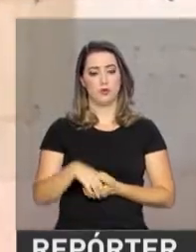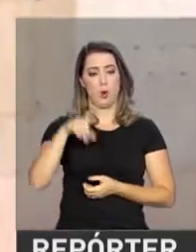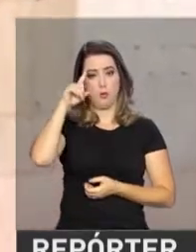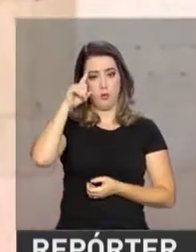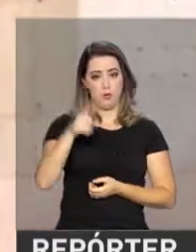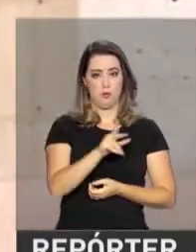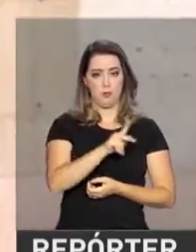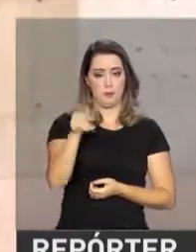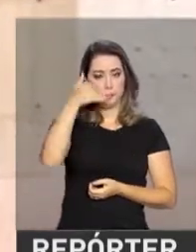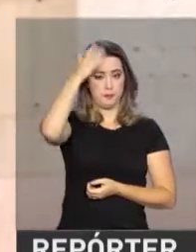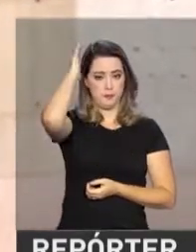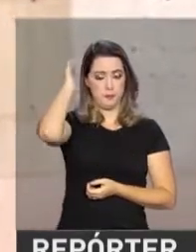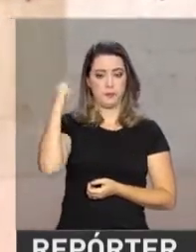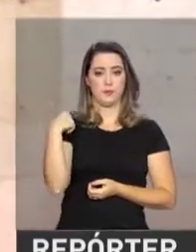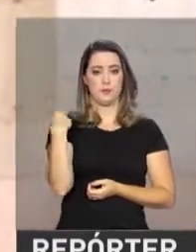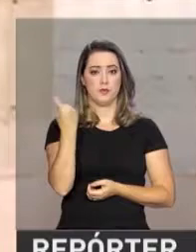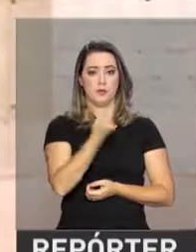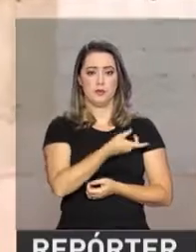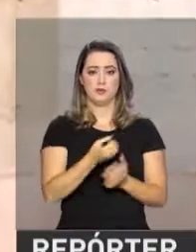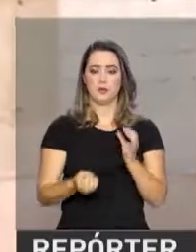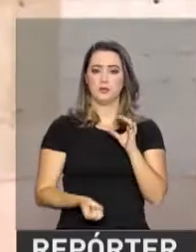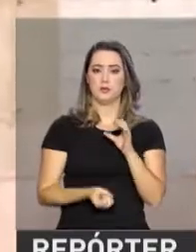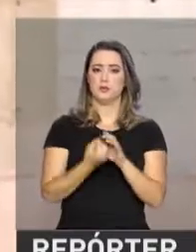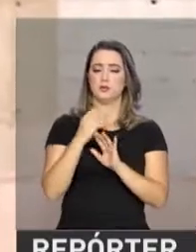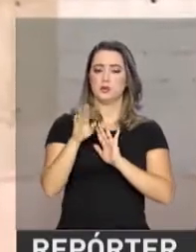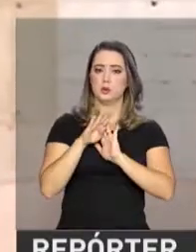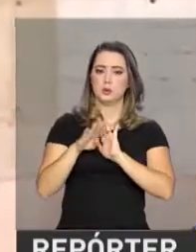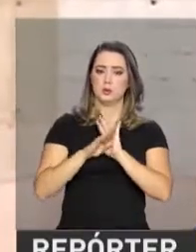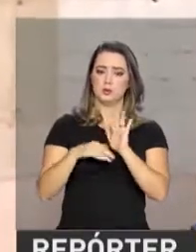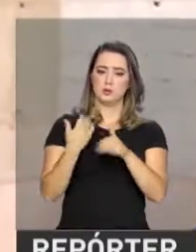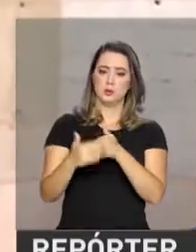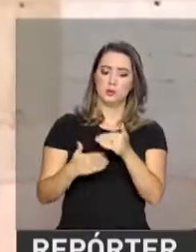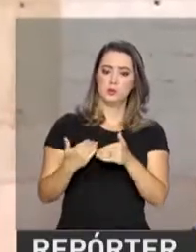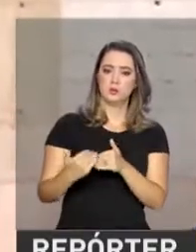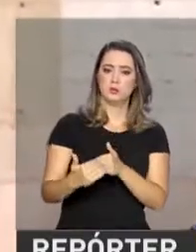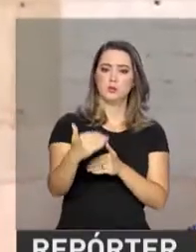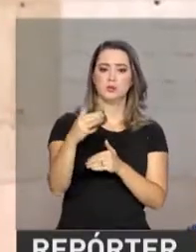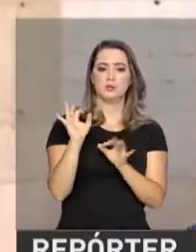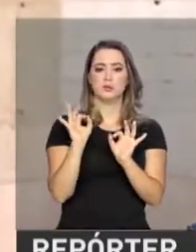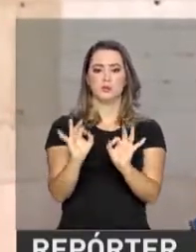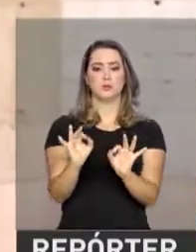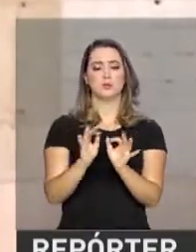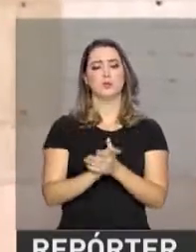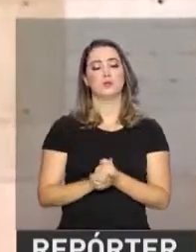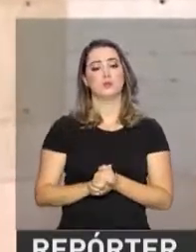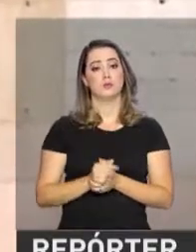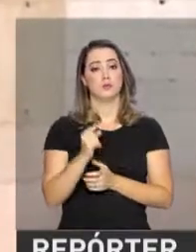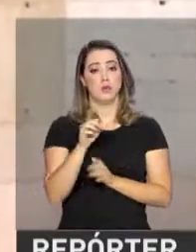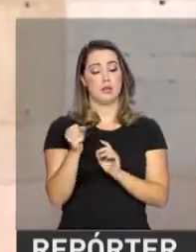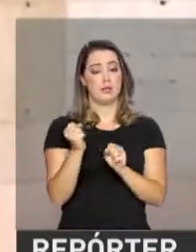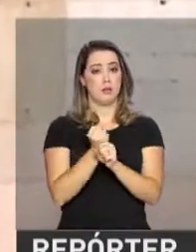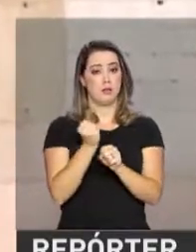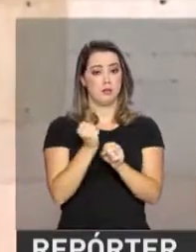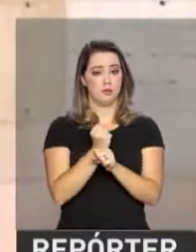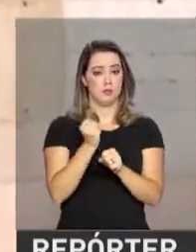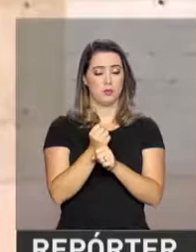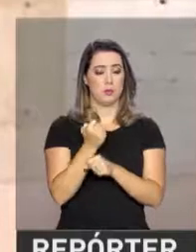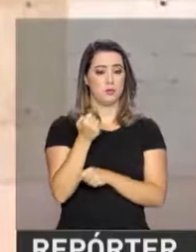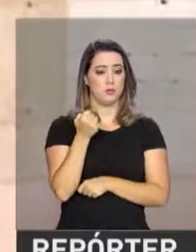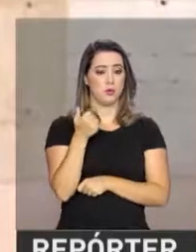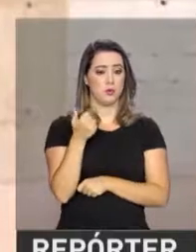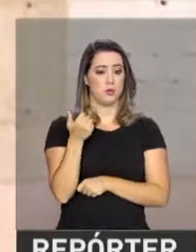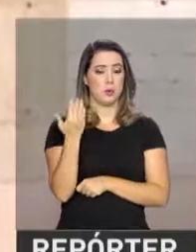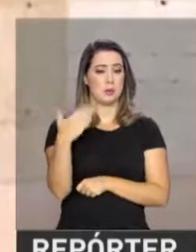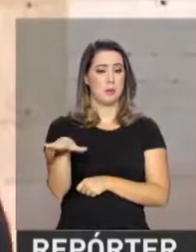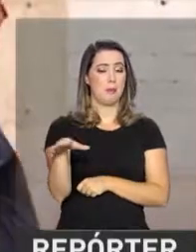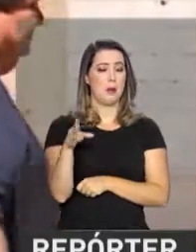temer de que nós criássemos o programa avançar foi uma determinação extremamente correta esta obra de quase meio